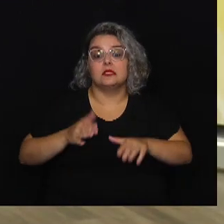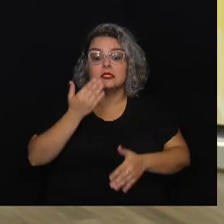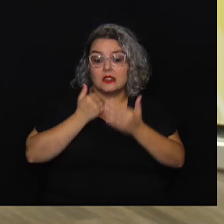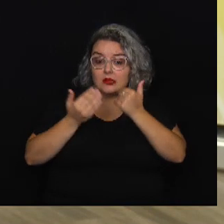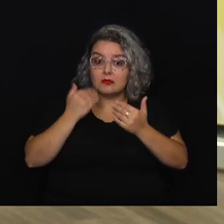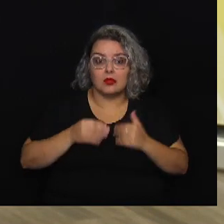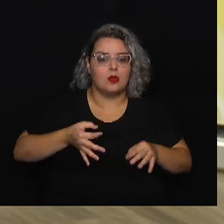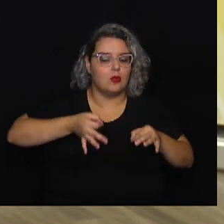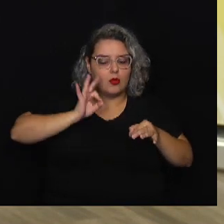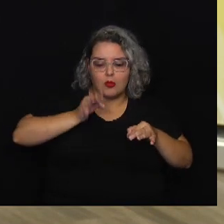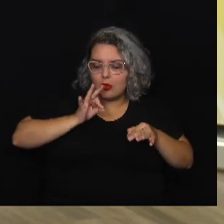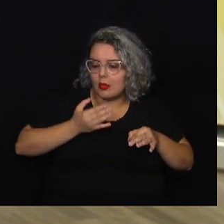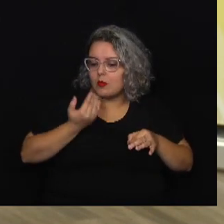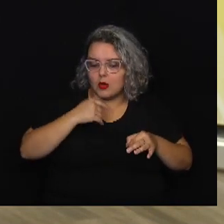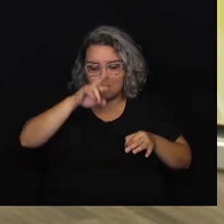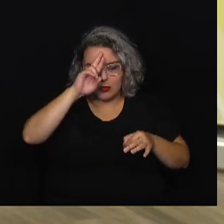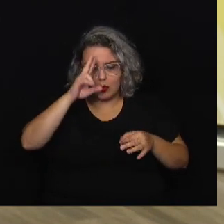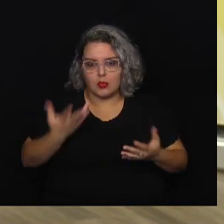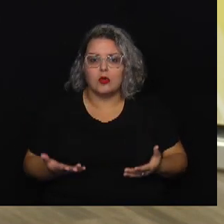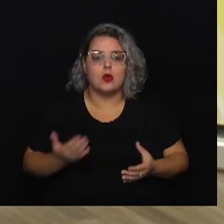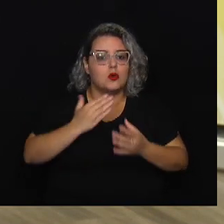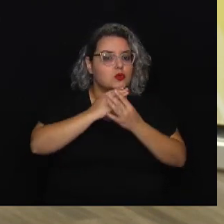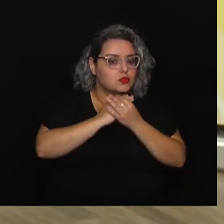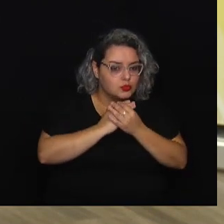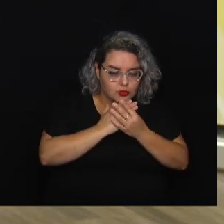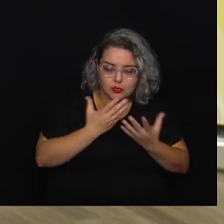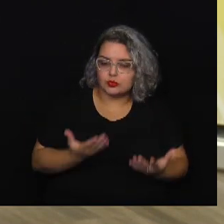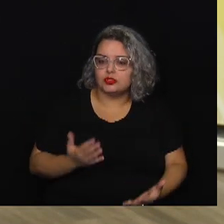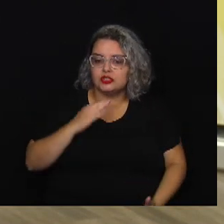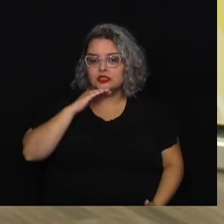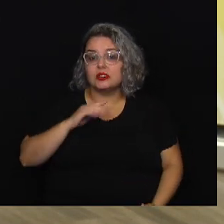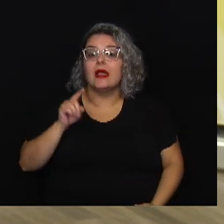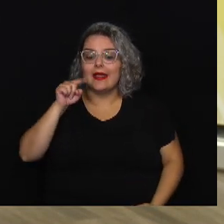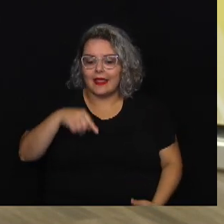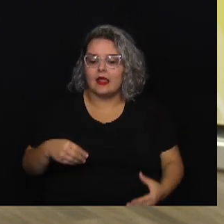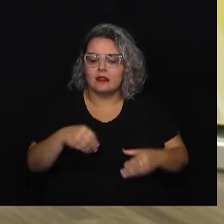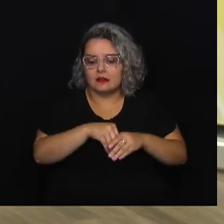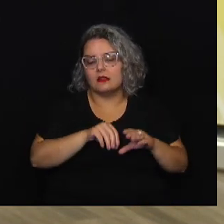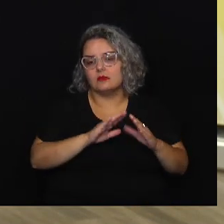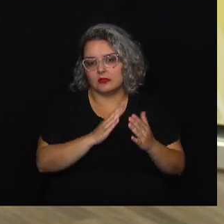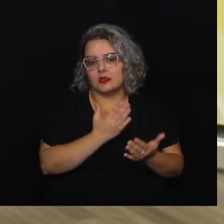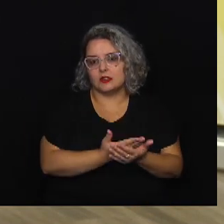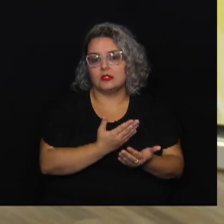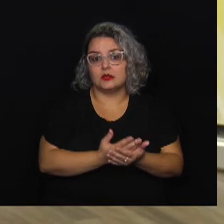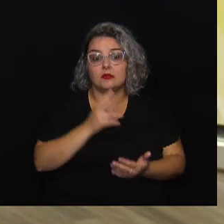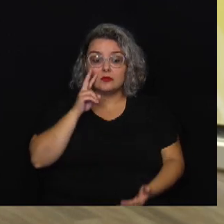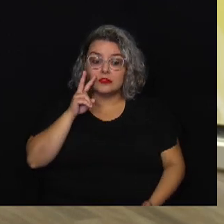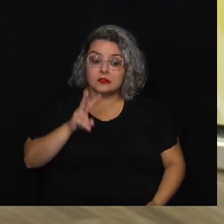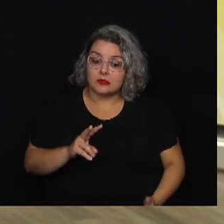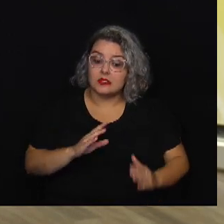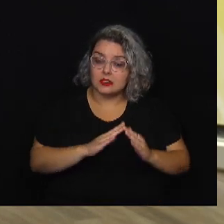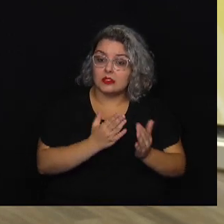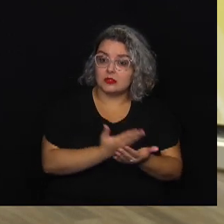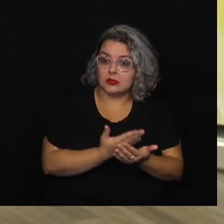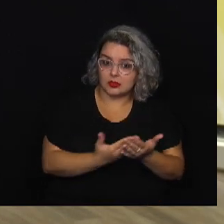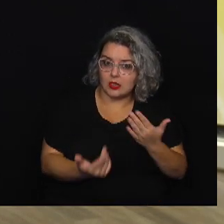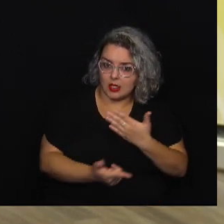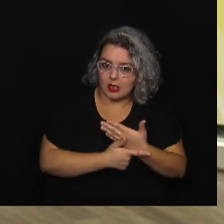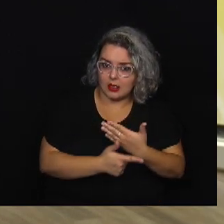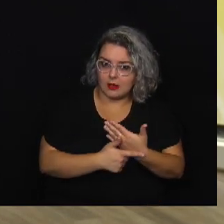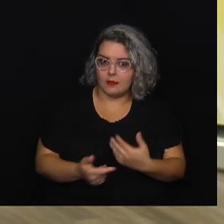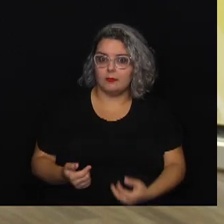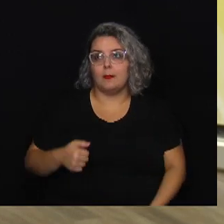o café da manhã, o almoço, um lanche da tarde, é na escola também, então você vê a escola com este papel, além